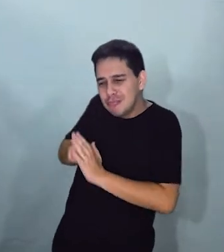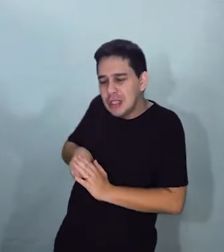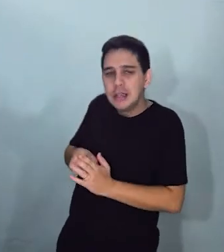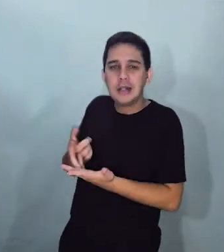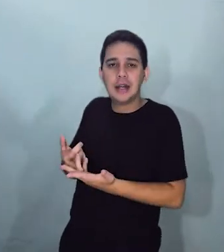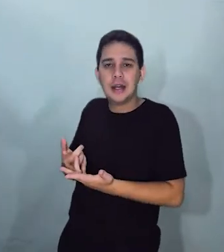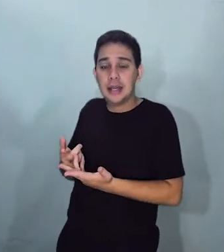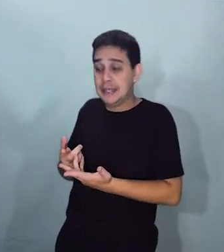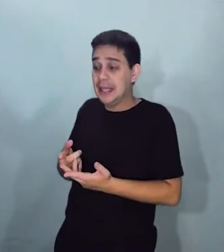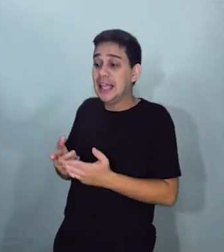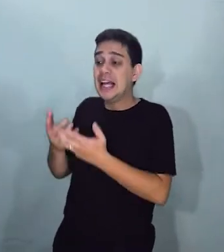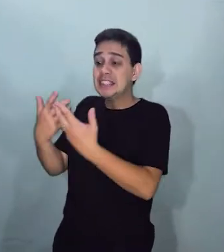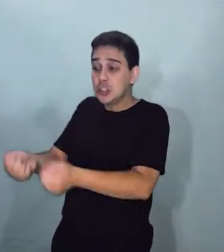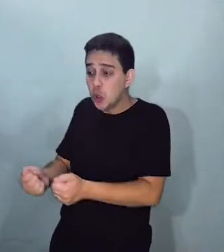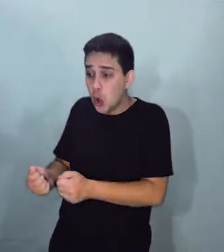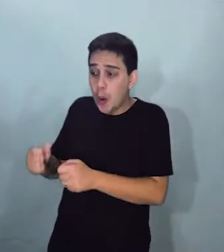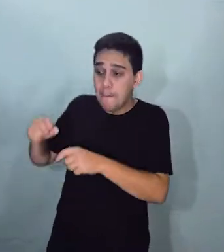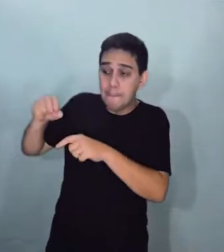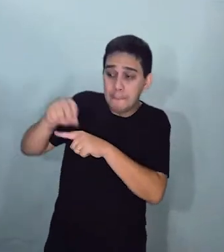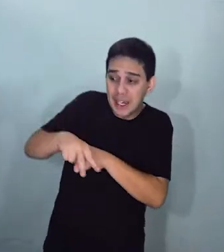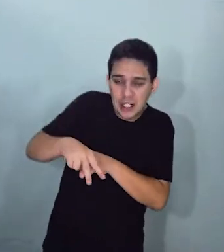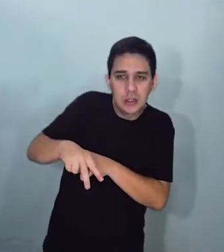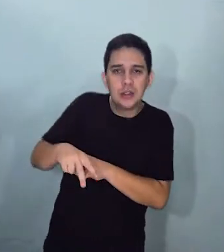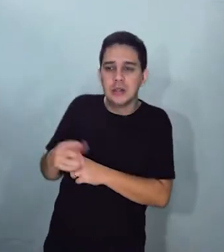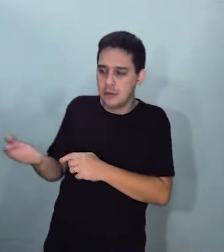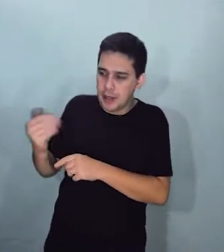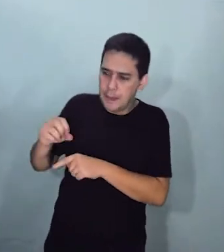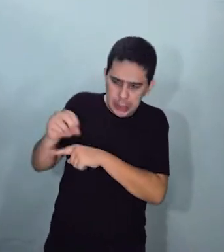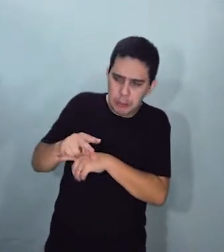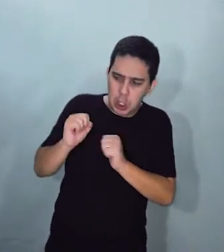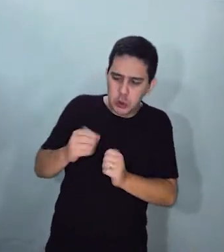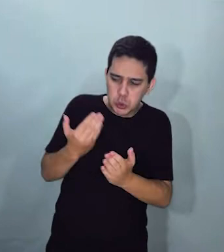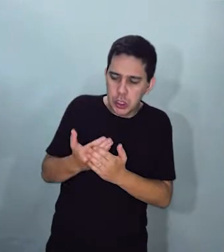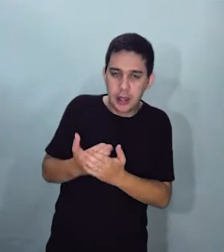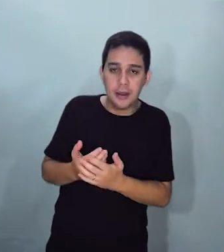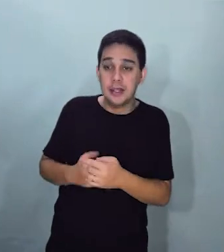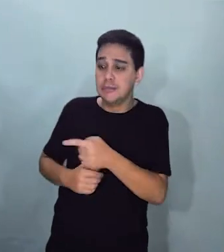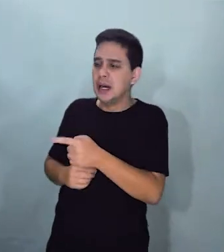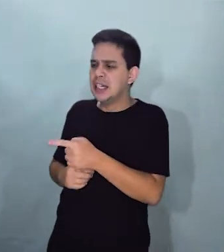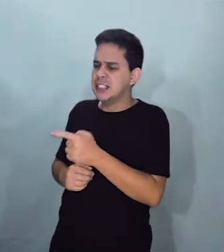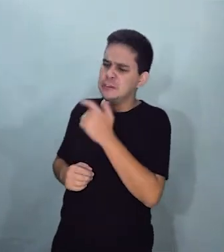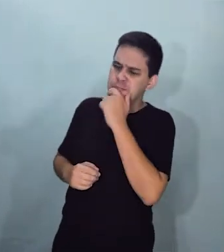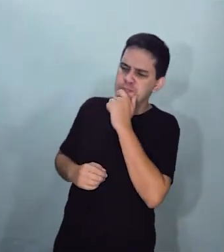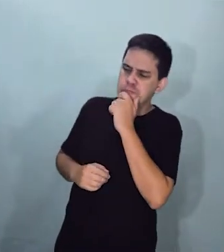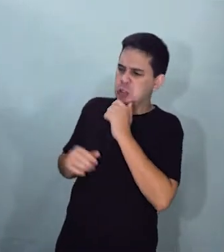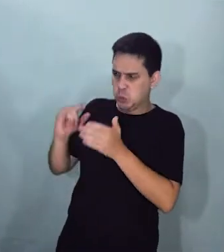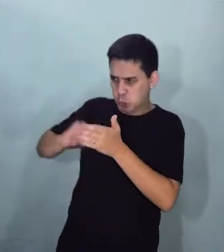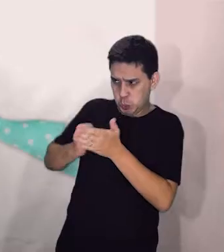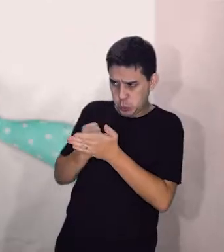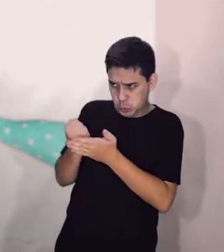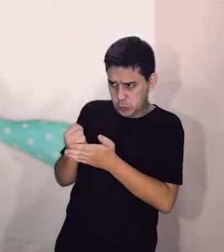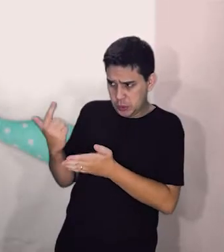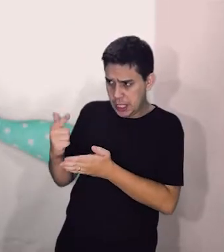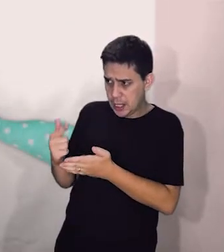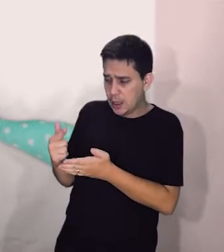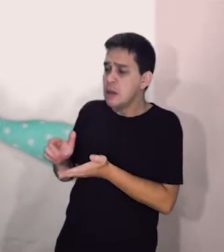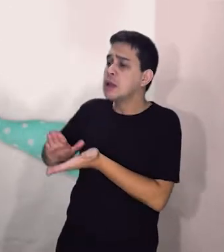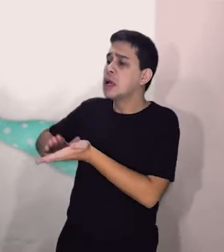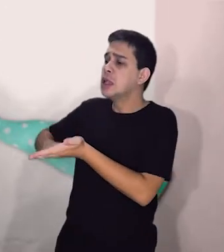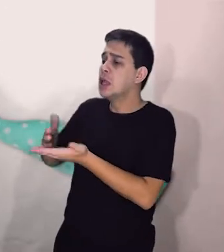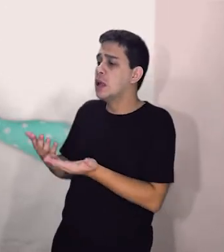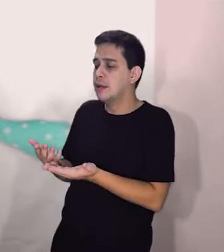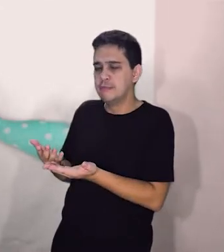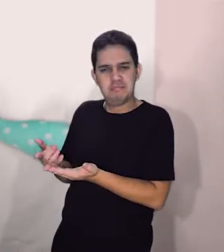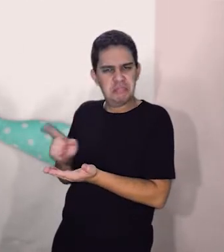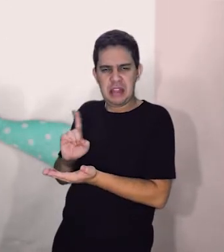matrícula, mas ela não ficou exigindo o documento e nem acionou os órgãos de proteção, entre eles o Ministério Público, para que essa